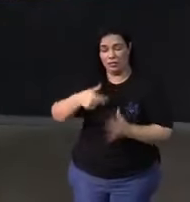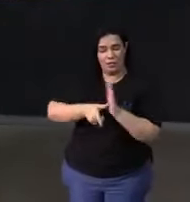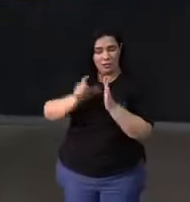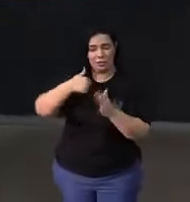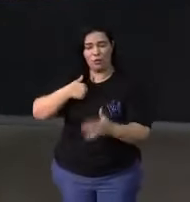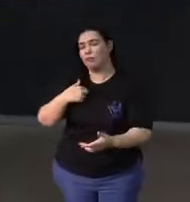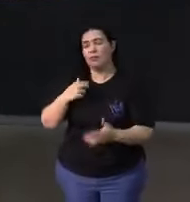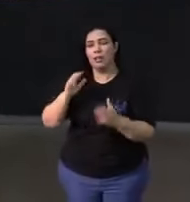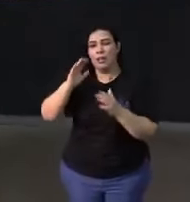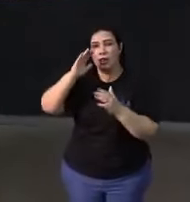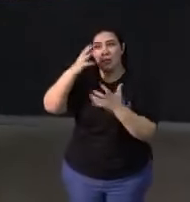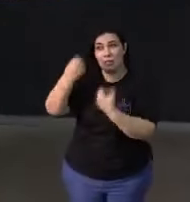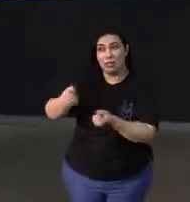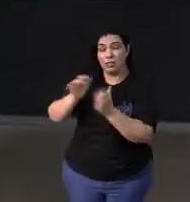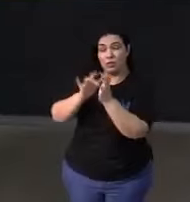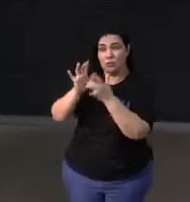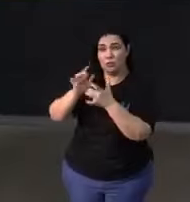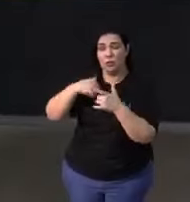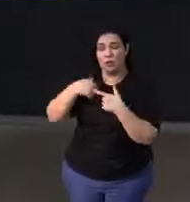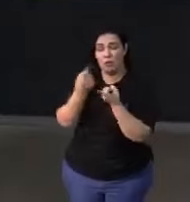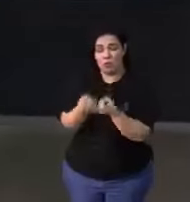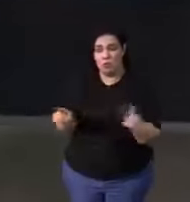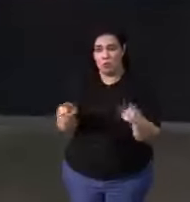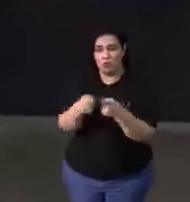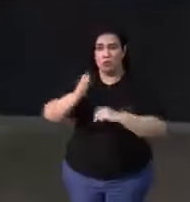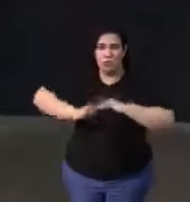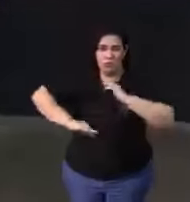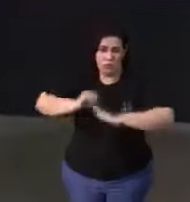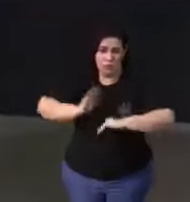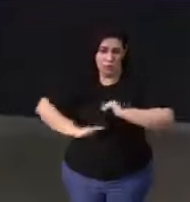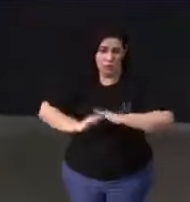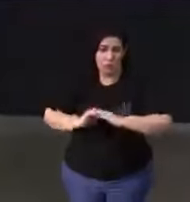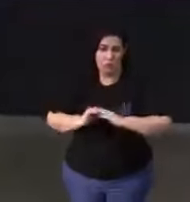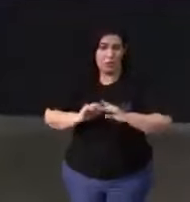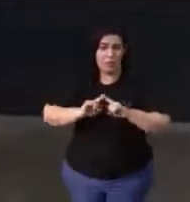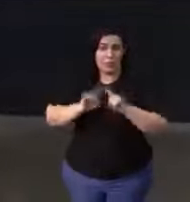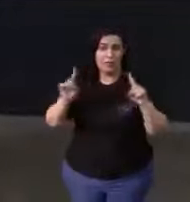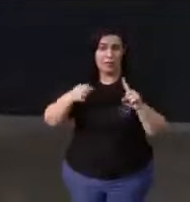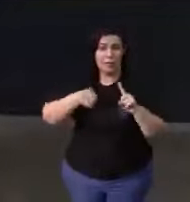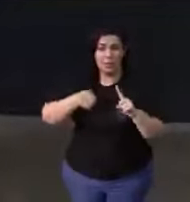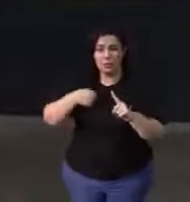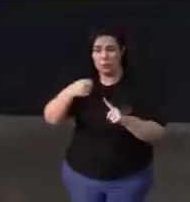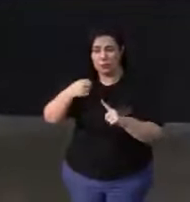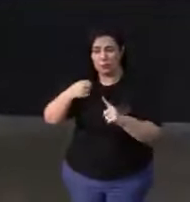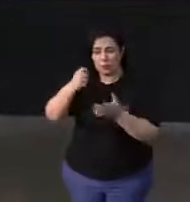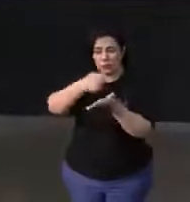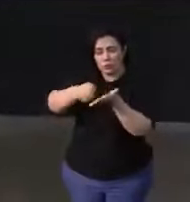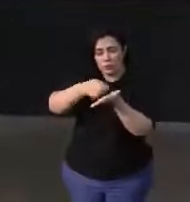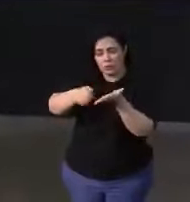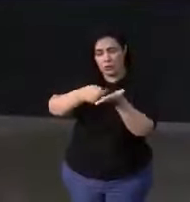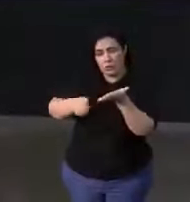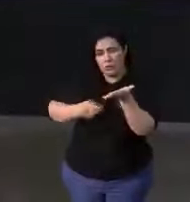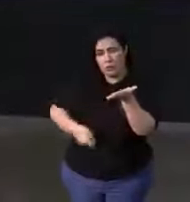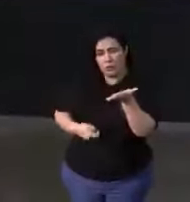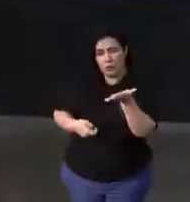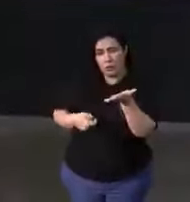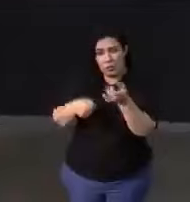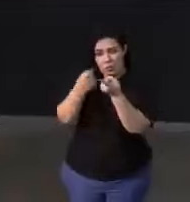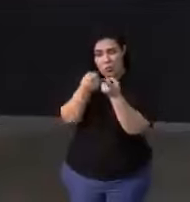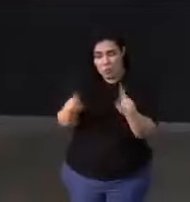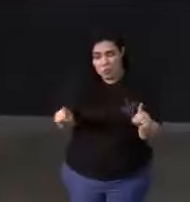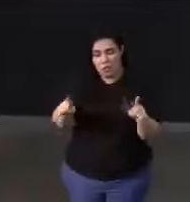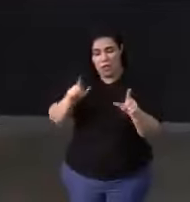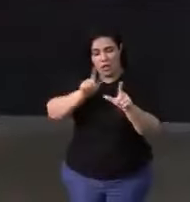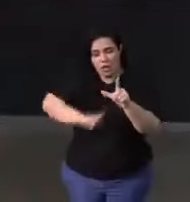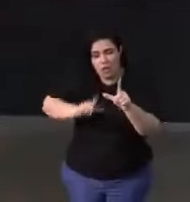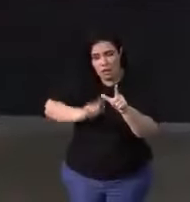mundo, profissional. E naturalmente, em pouco tempo, eu já estava compondo músicas cristãs, fazendo